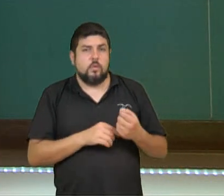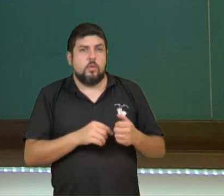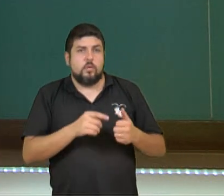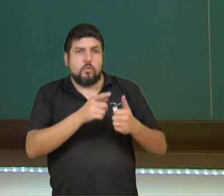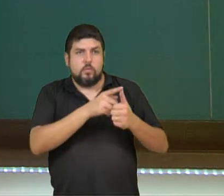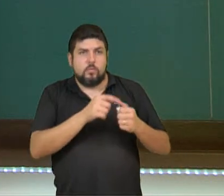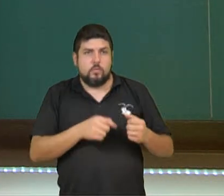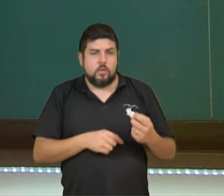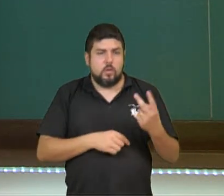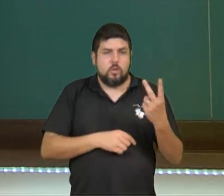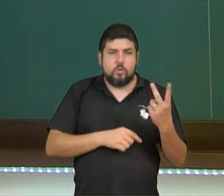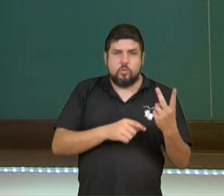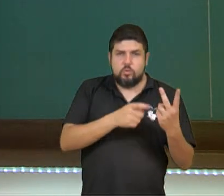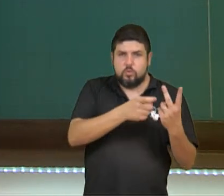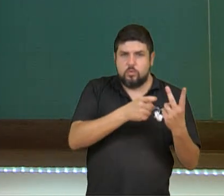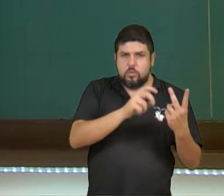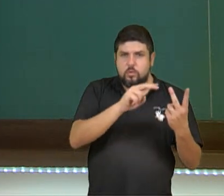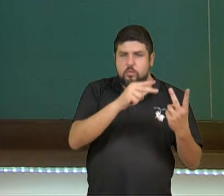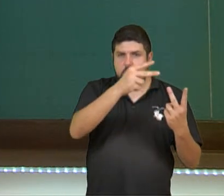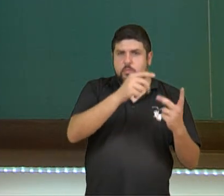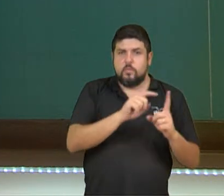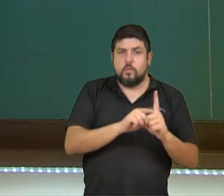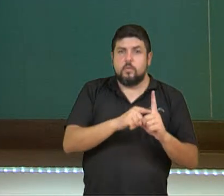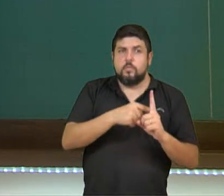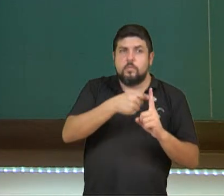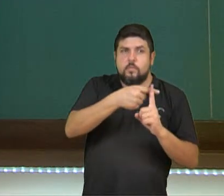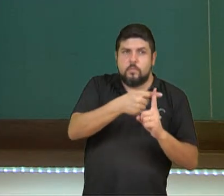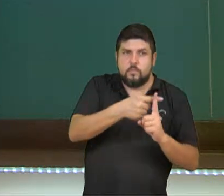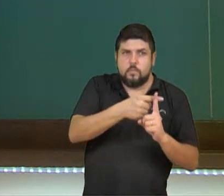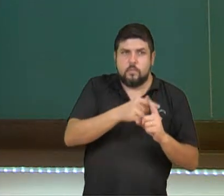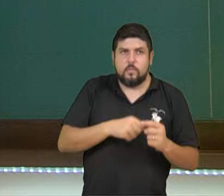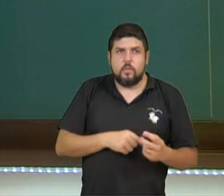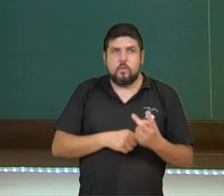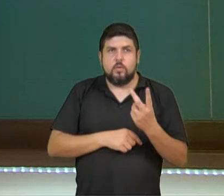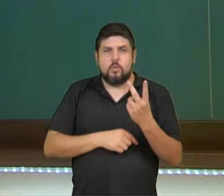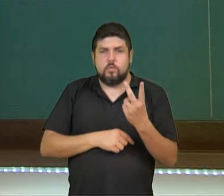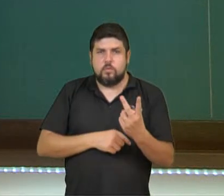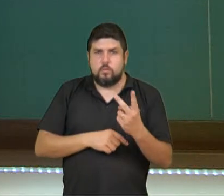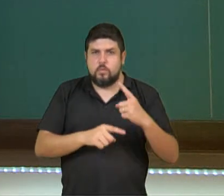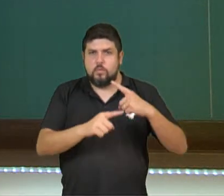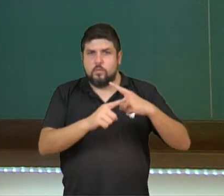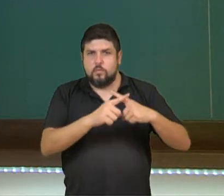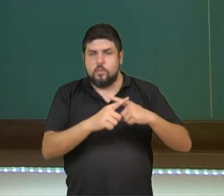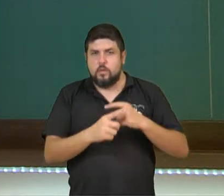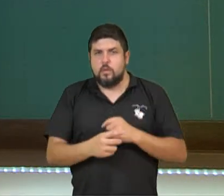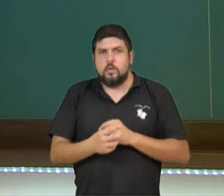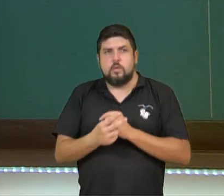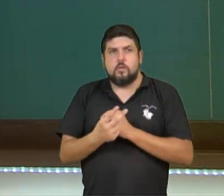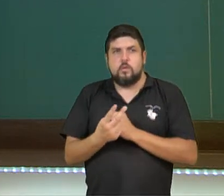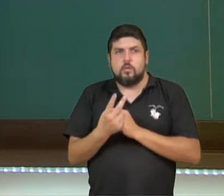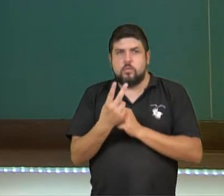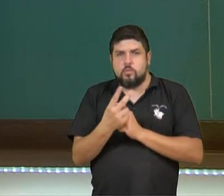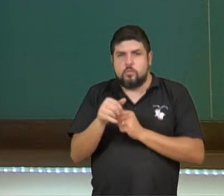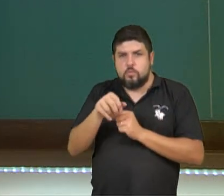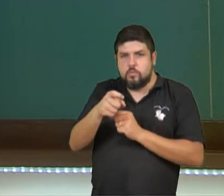escrito aqui, ó, mais duas vezes o primeiro termo, vezes o segundo